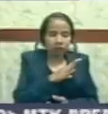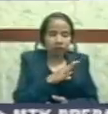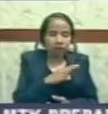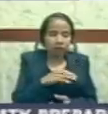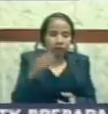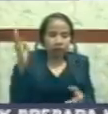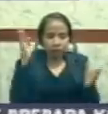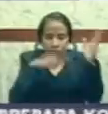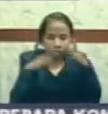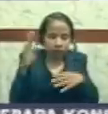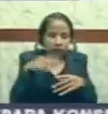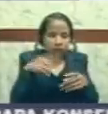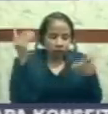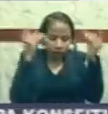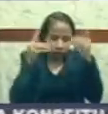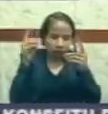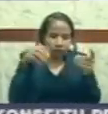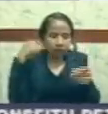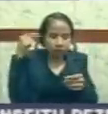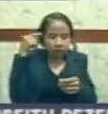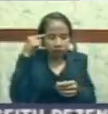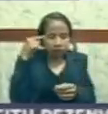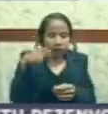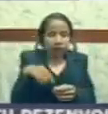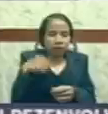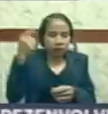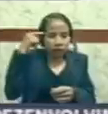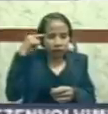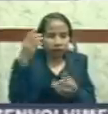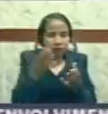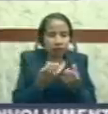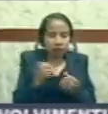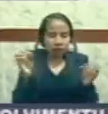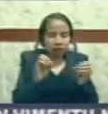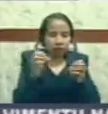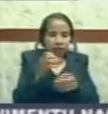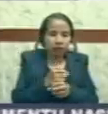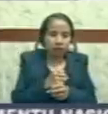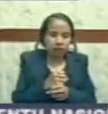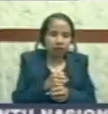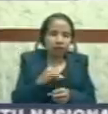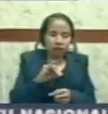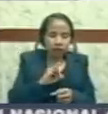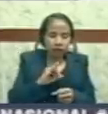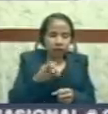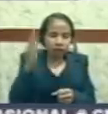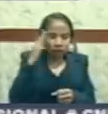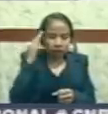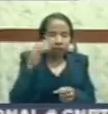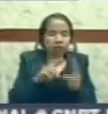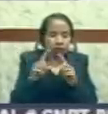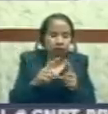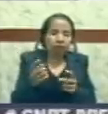governo. Mas bem, pronto, se o governo a cara que lá cima, há o Hanoi depois pronuncia mais da lei, ambos retiram.